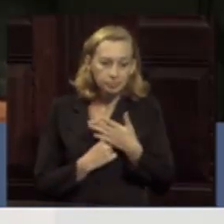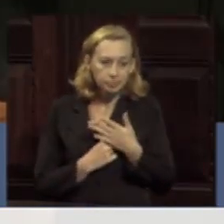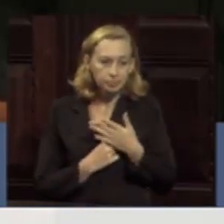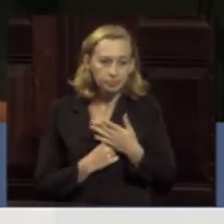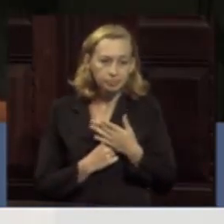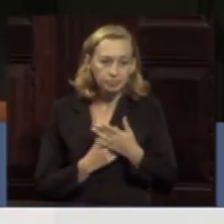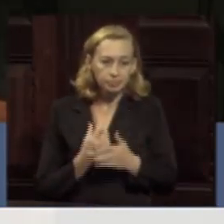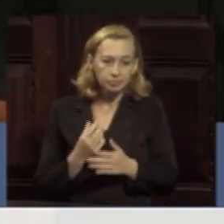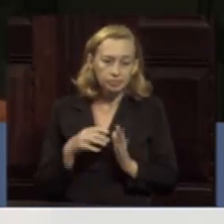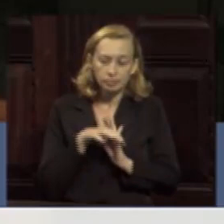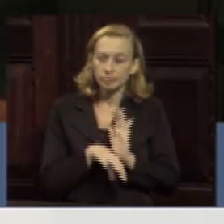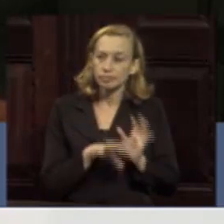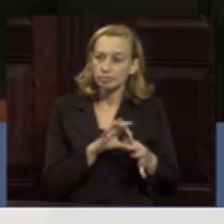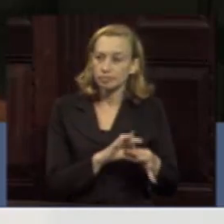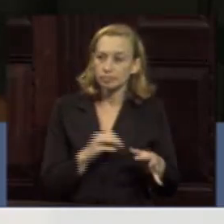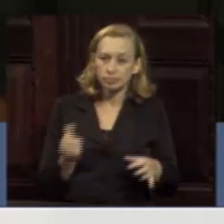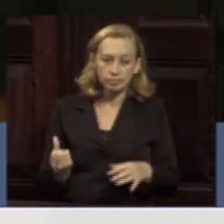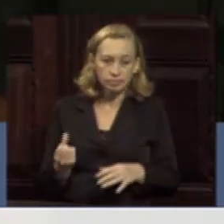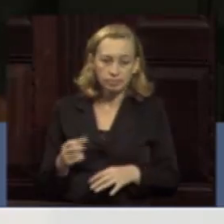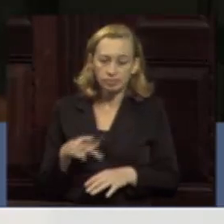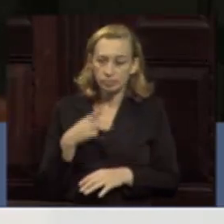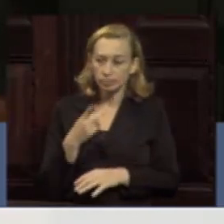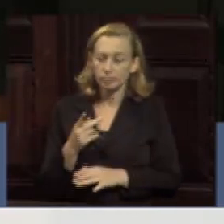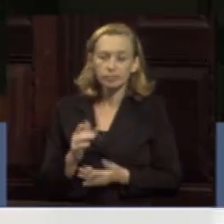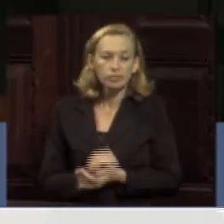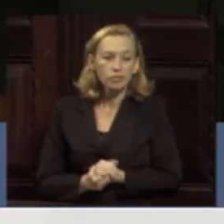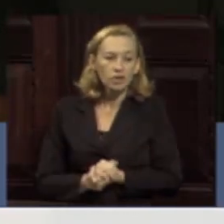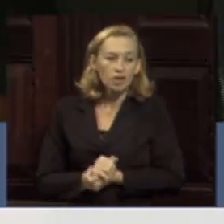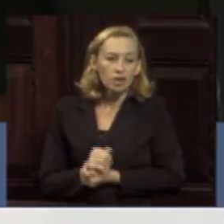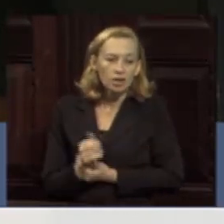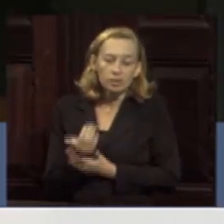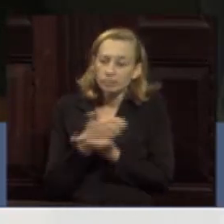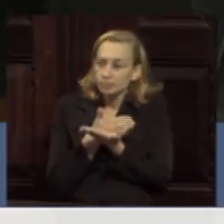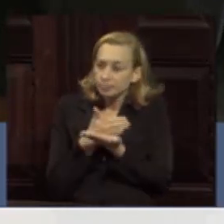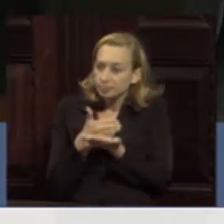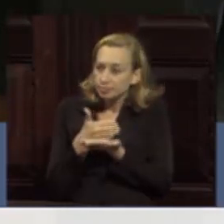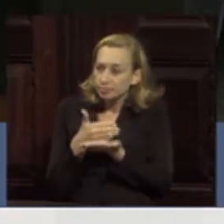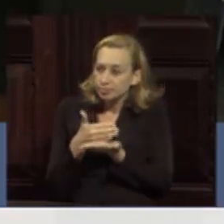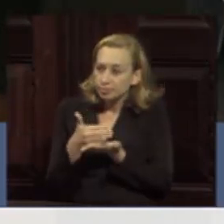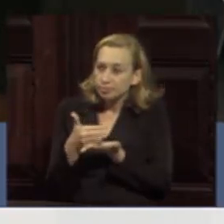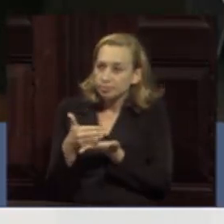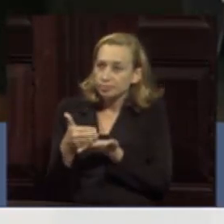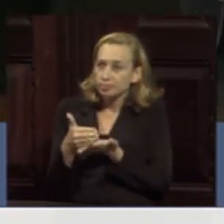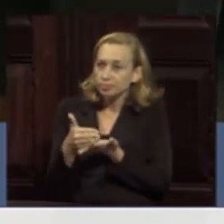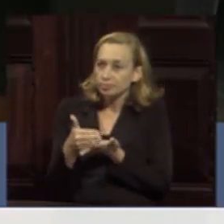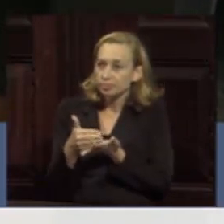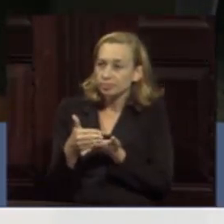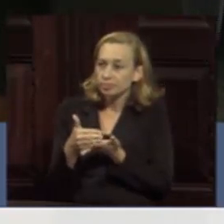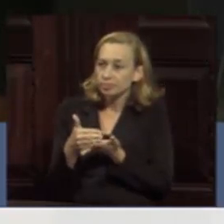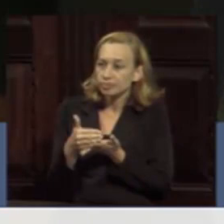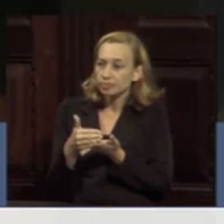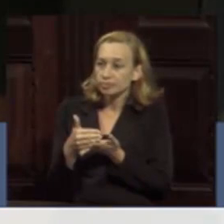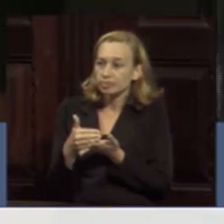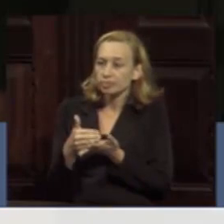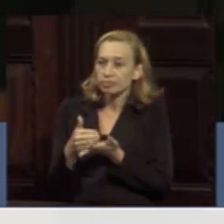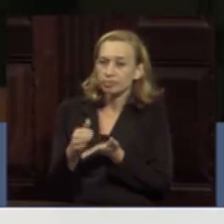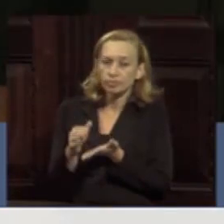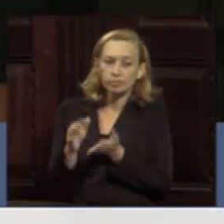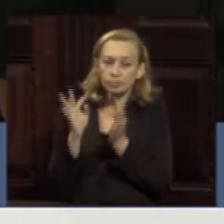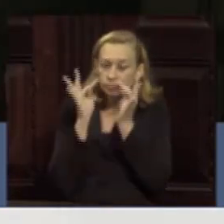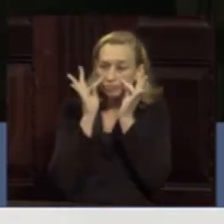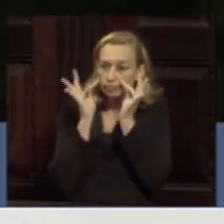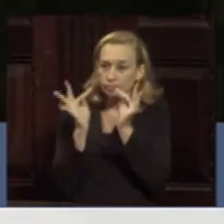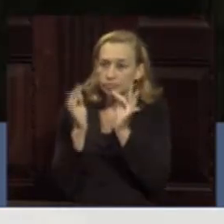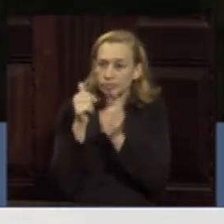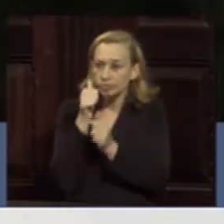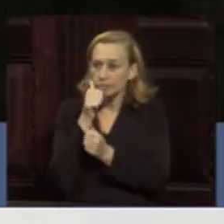6 diz o seguinte, simplesmente, para dar início aos procedimentos periciais, o testemunho da